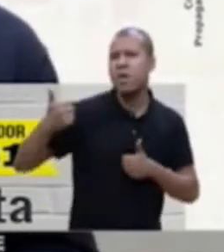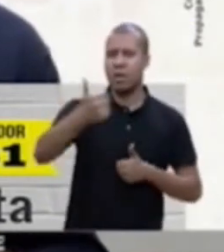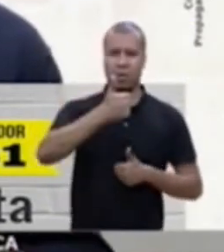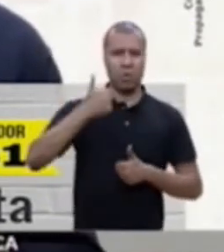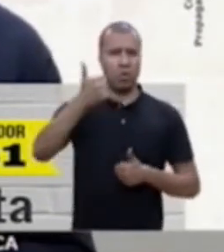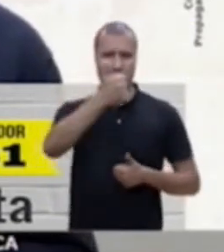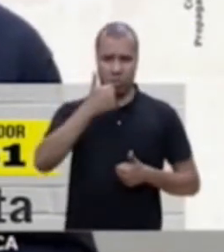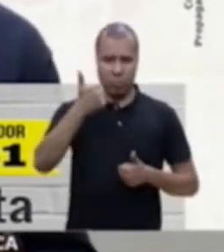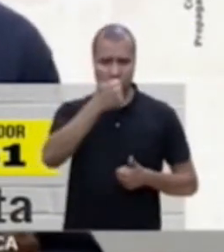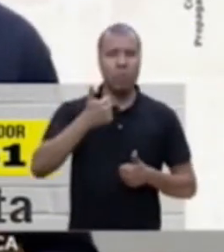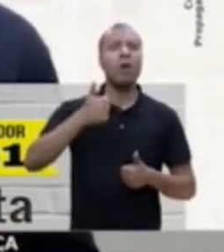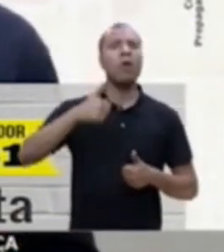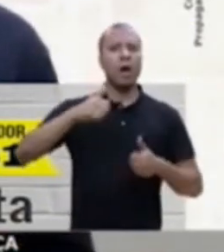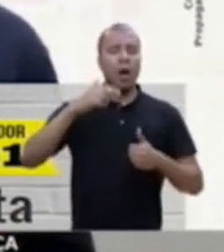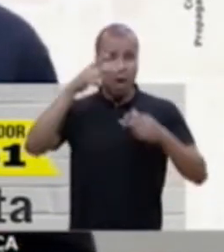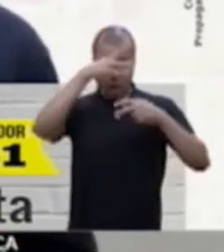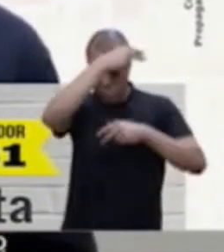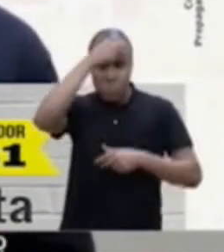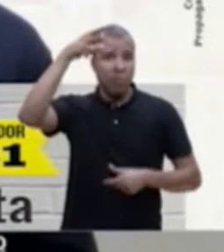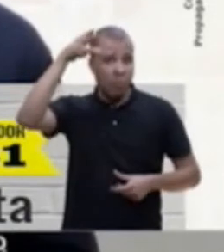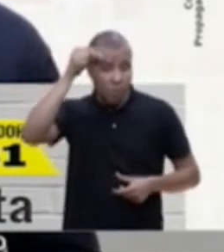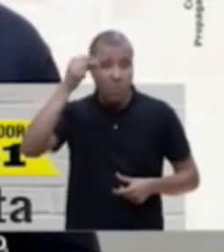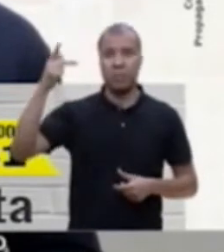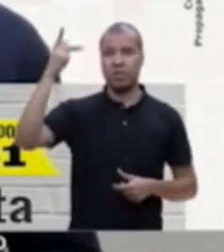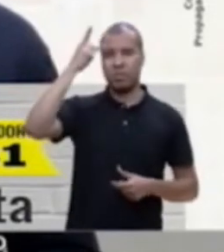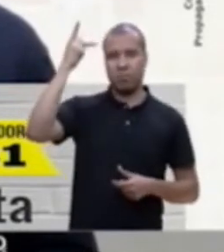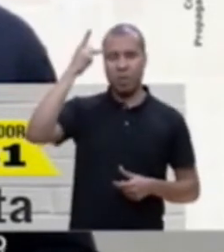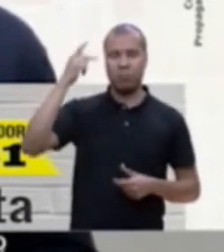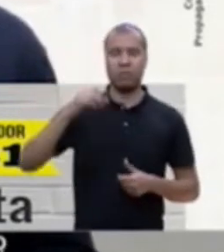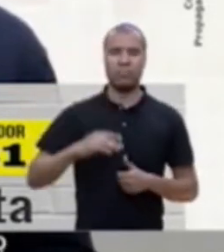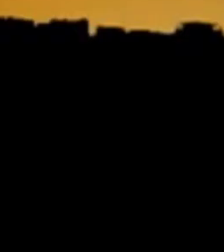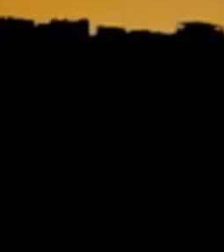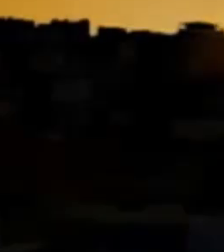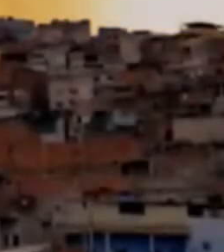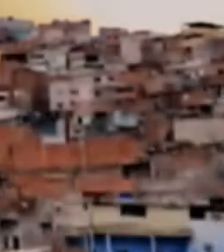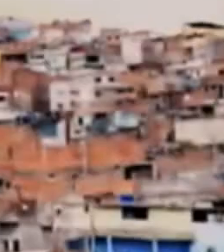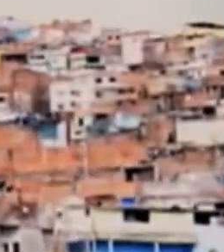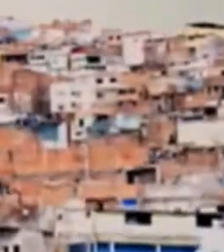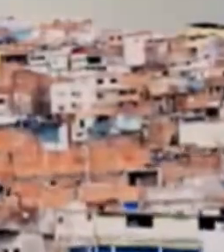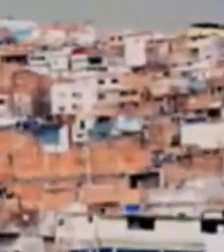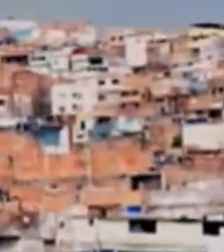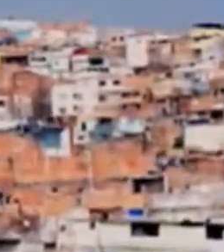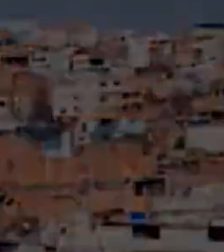à saúde na rede de saúde pública da cidade de São Paulo. 13, vote PT.